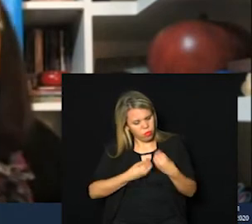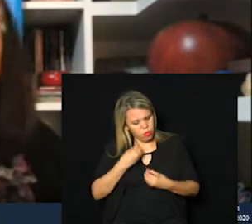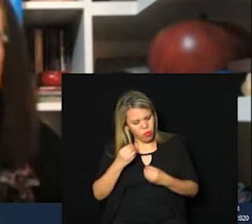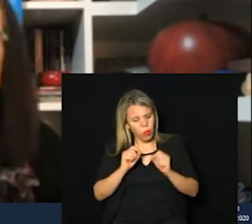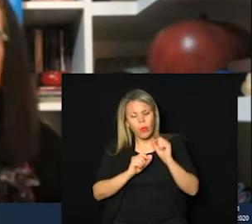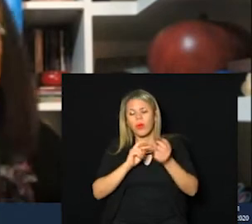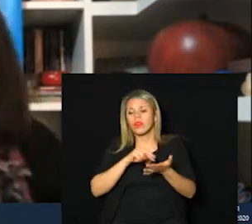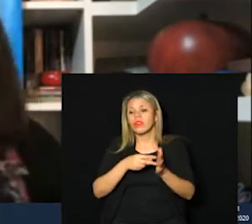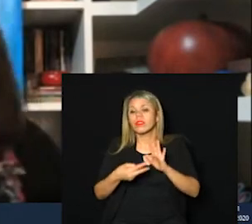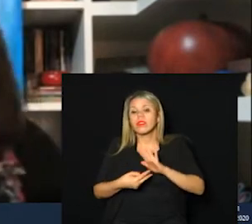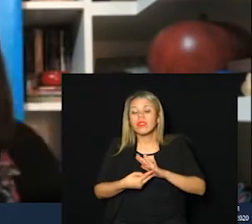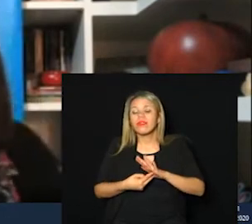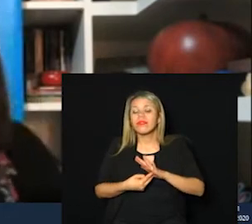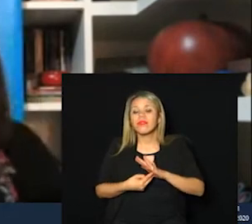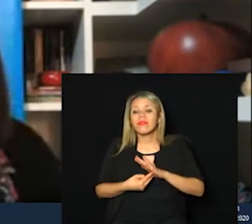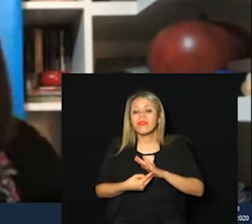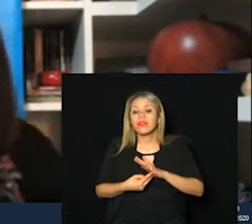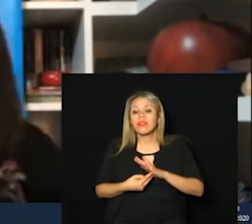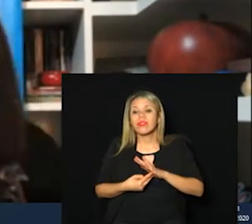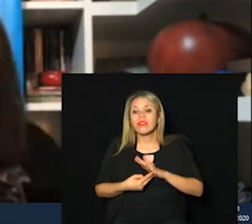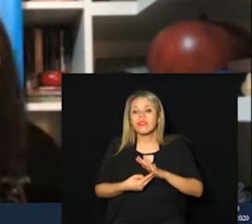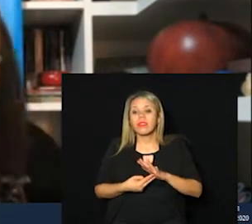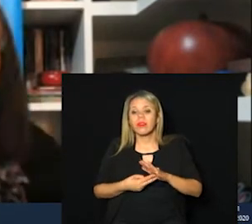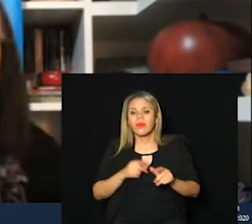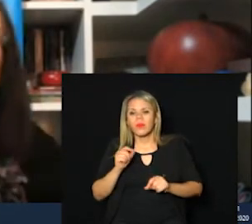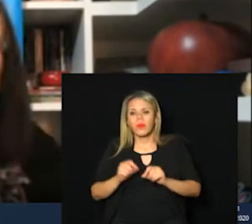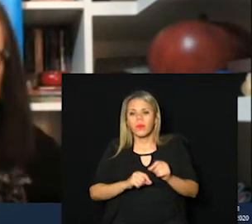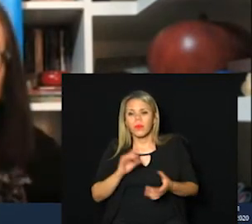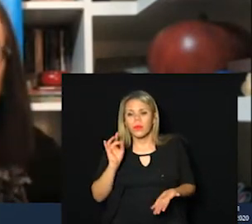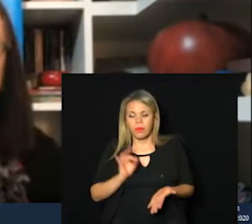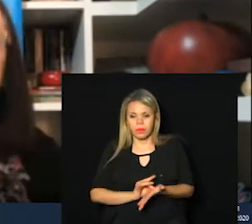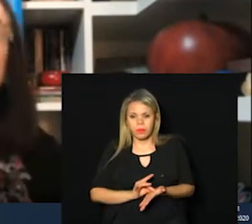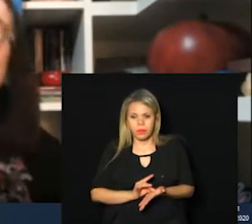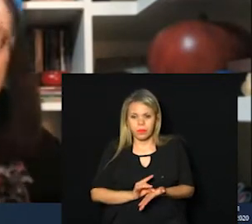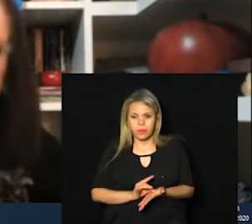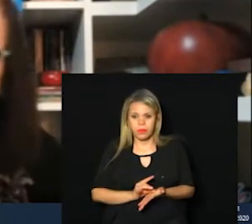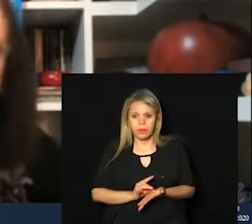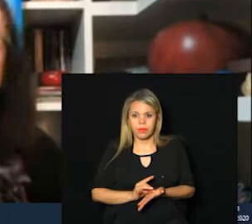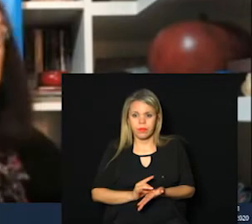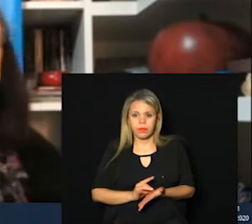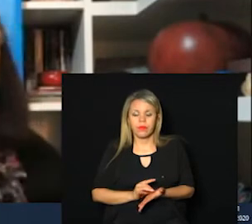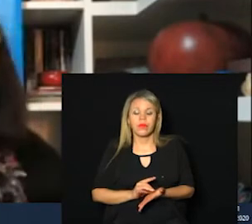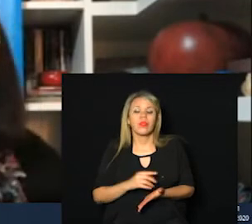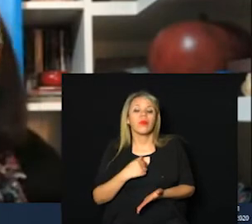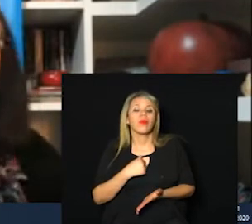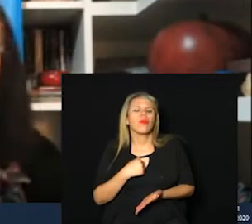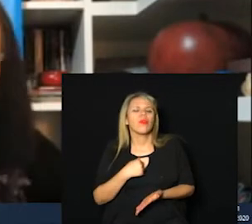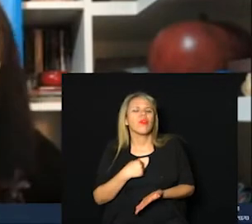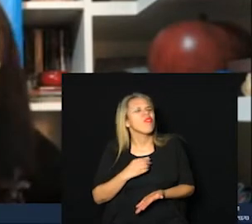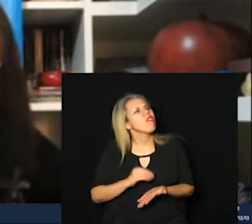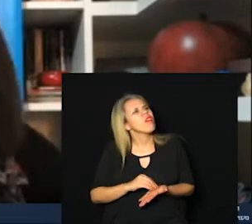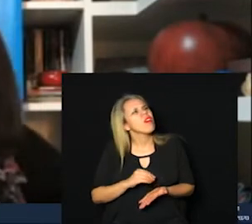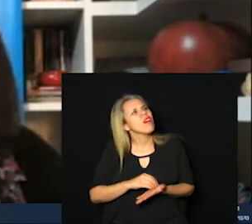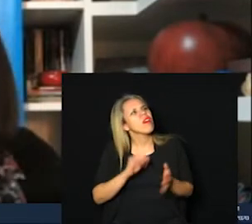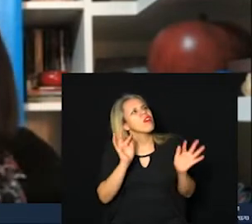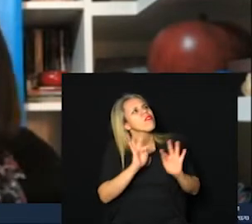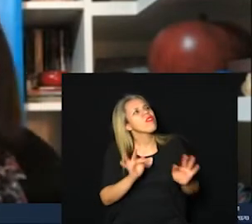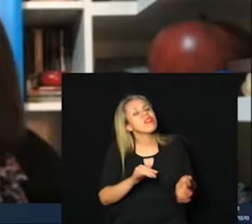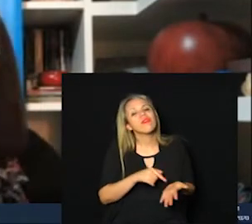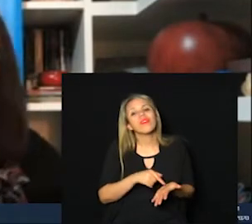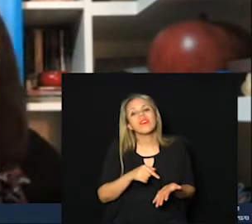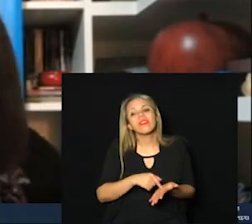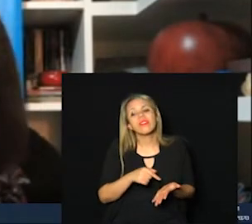é essencial, sobre o que de fato nos faz falta, o que nos faz feliz, o que